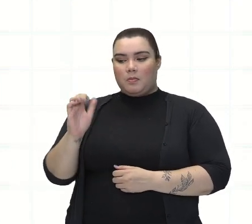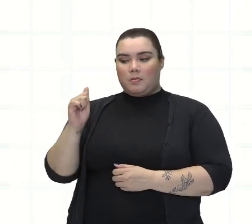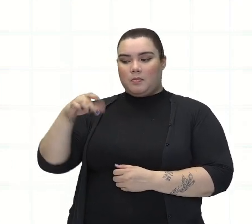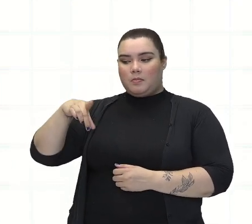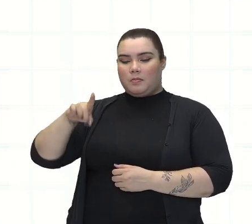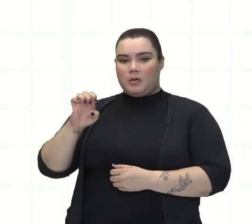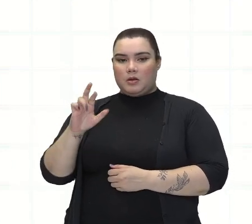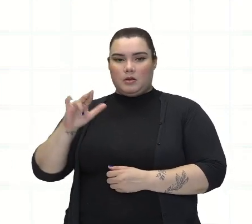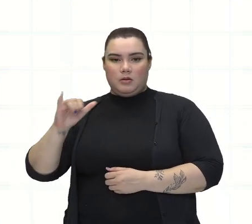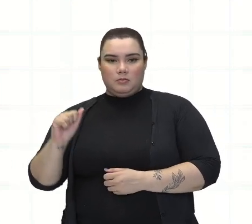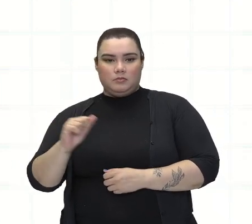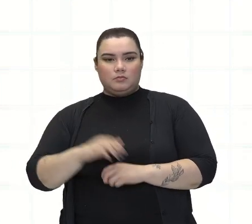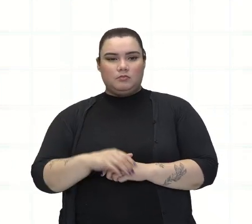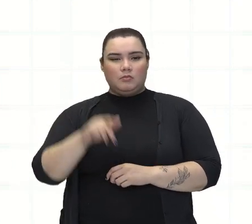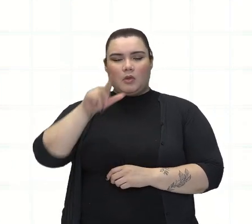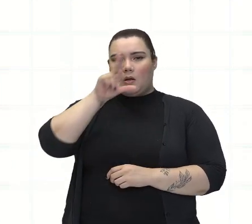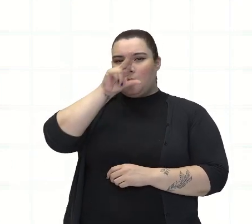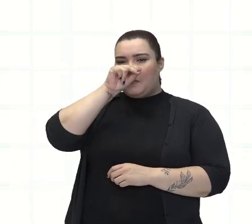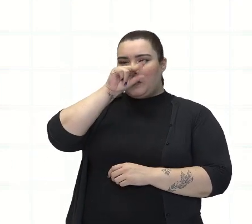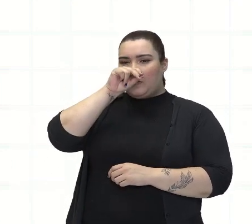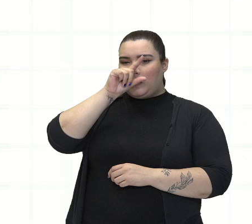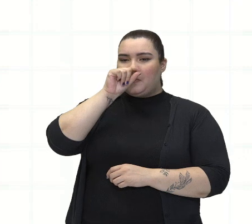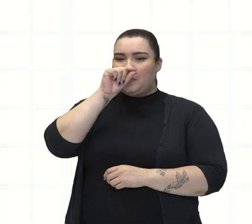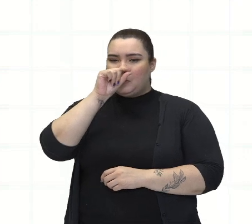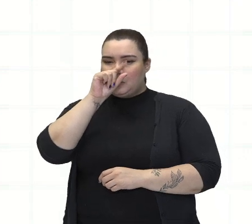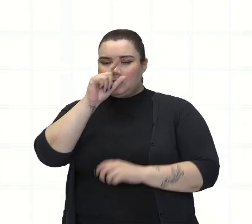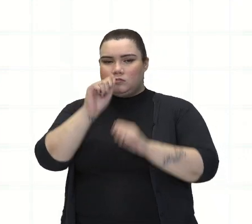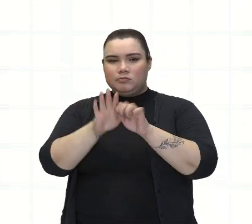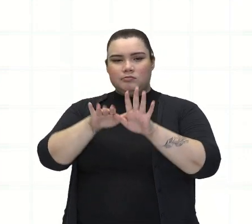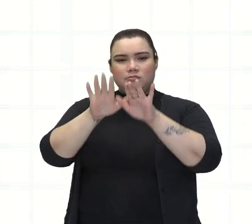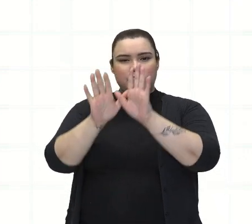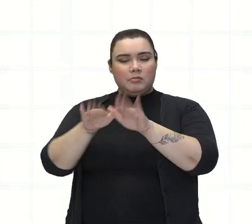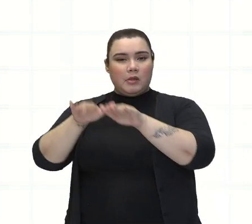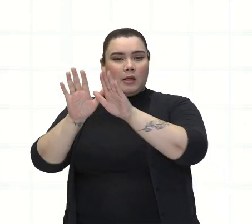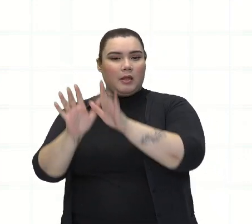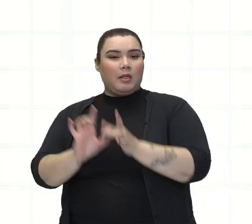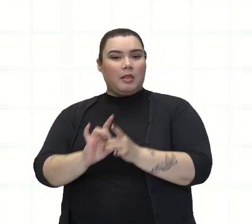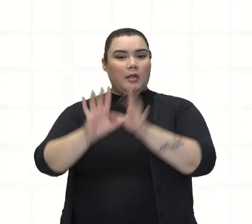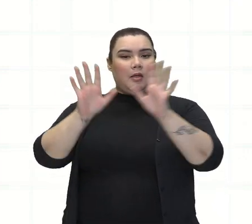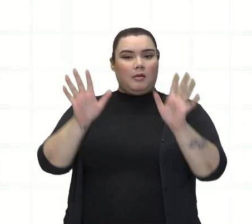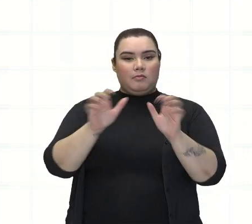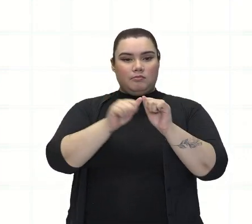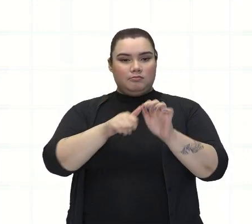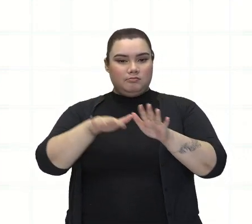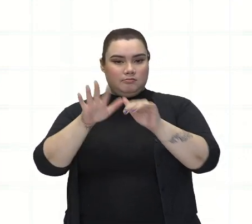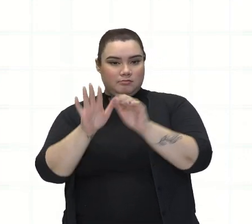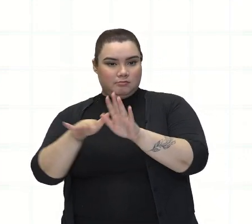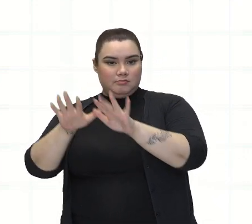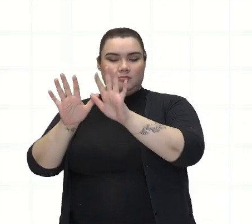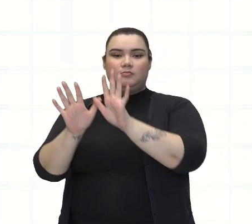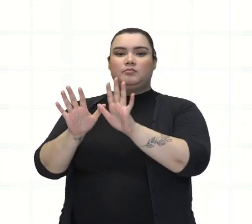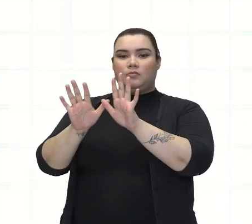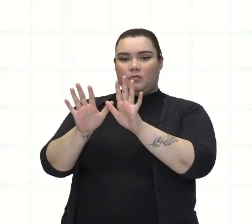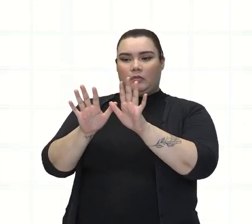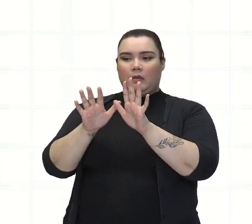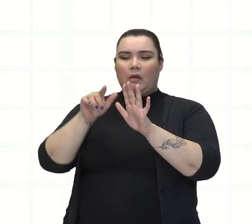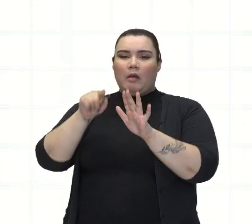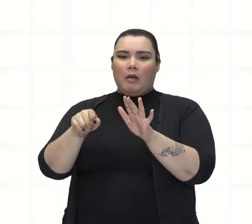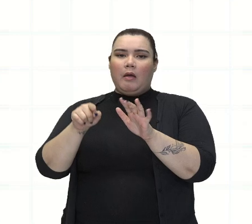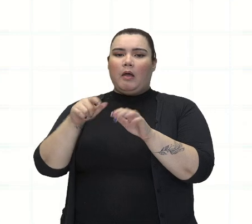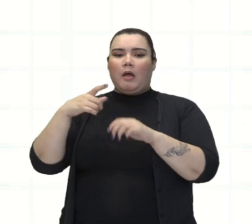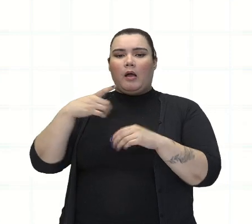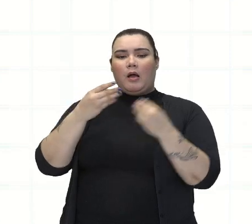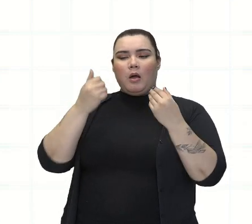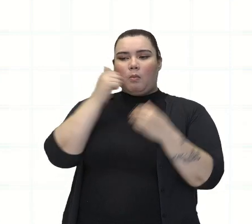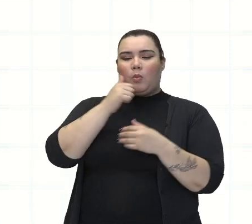pardalzinho. O pardalzinho nasceu livre, quebraram-lhe a asa. Sacha lhe